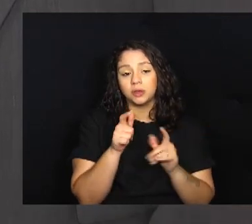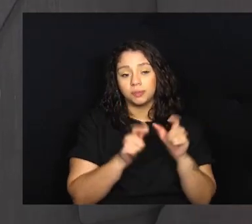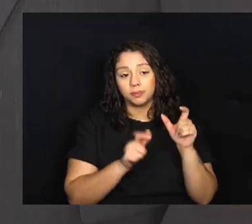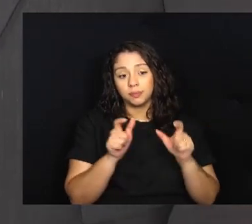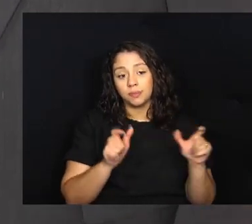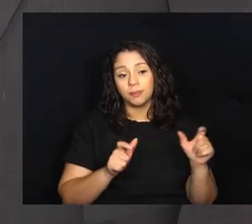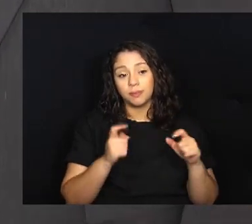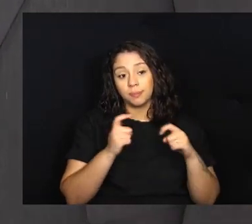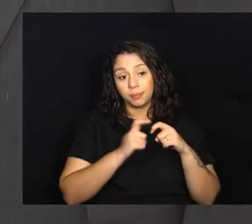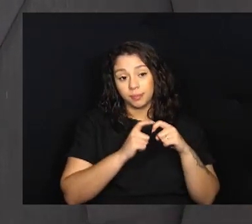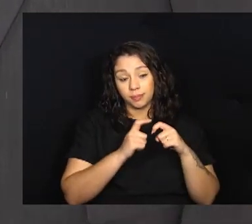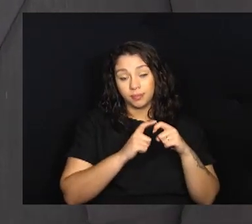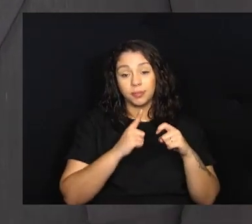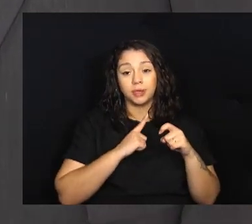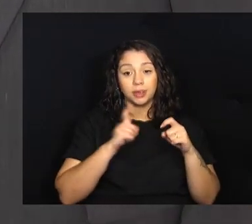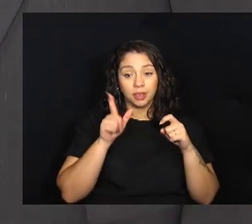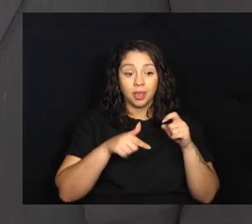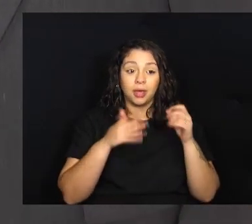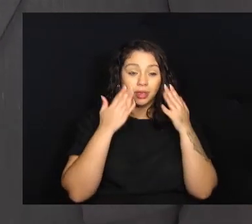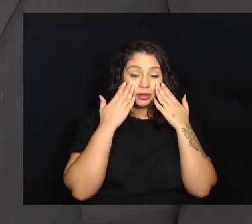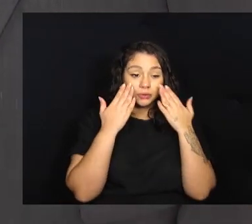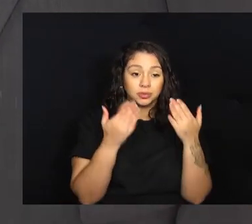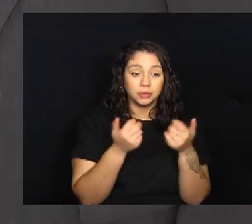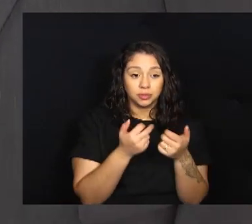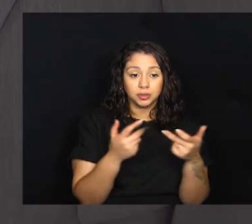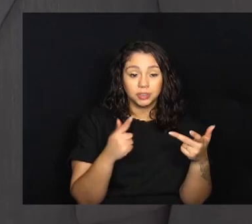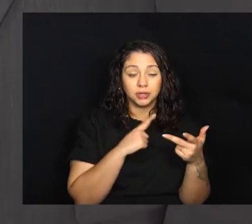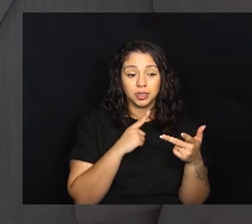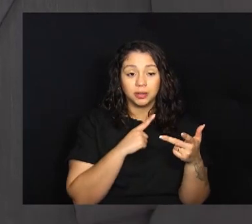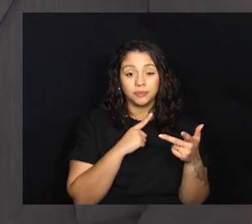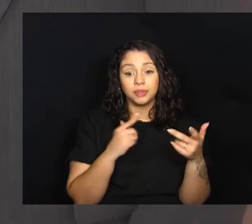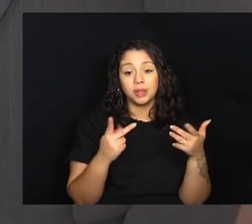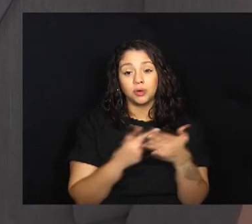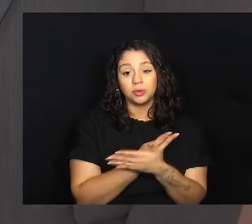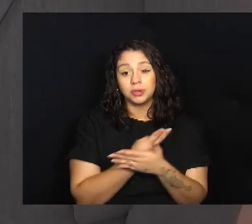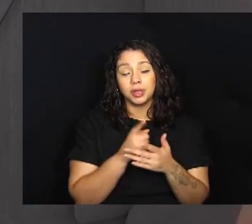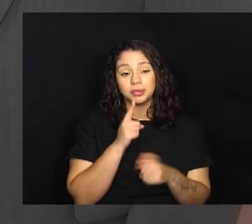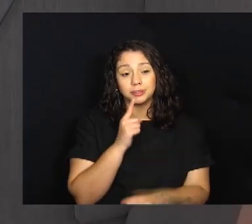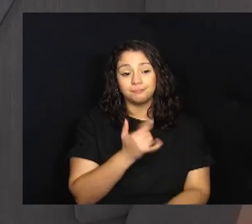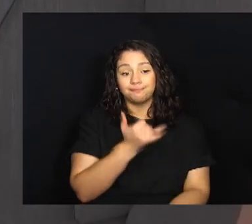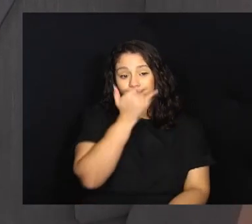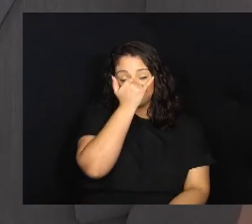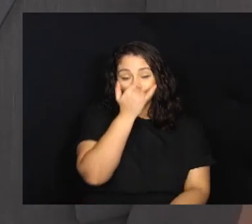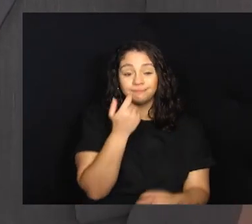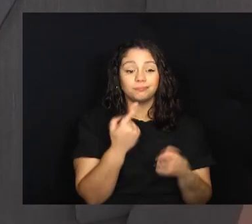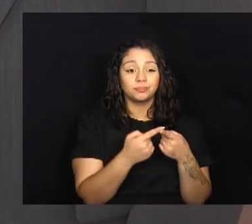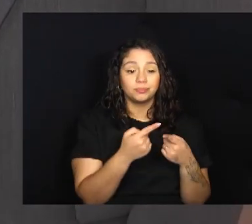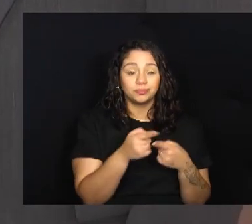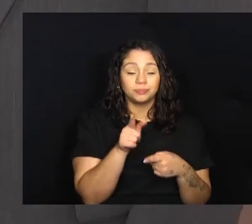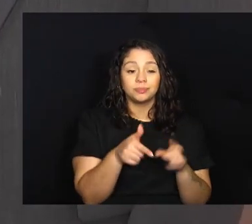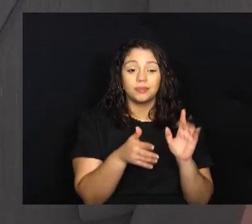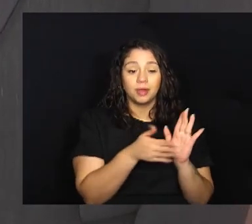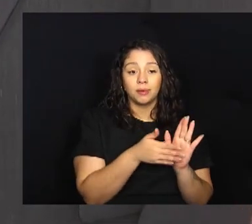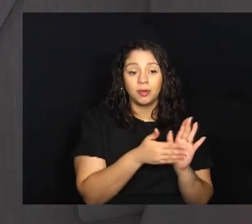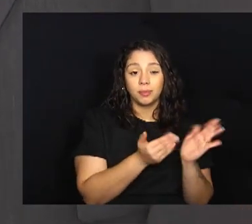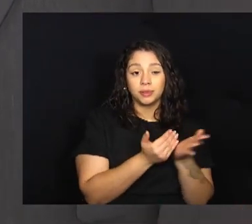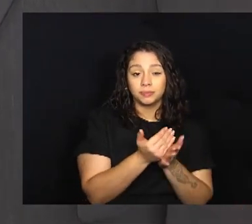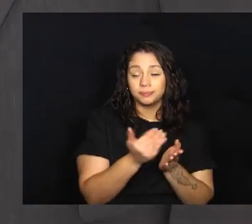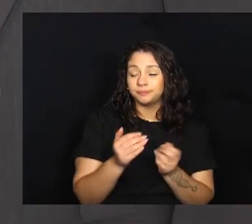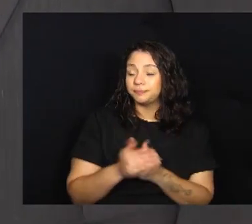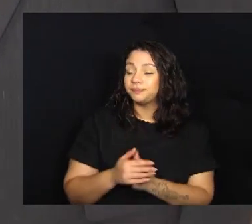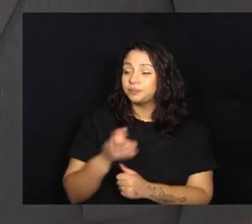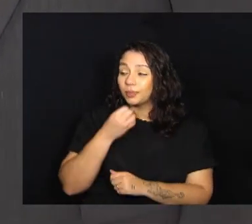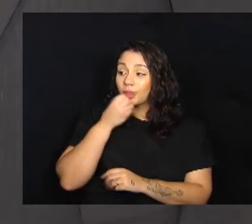vocês que estão na linha de frente após quando acontece um acidente, o porquê dessa iniciativa?